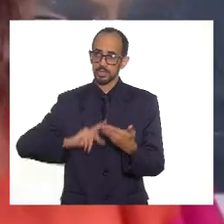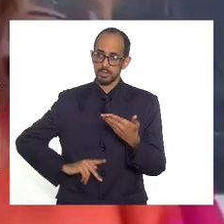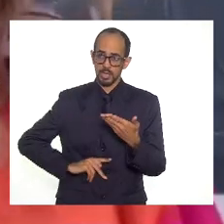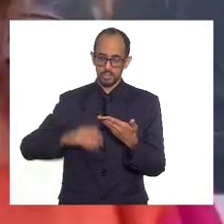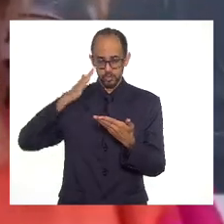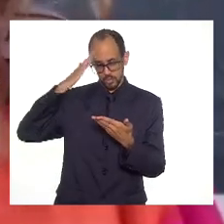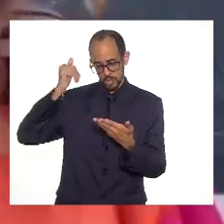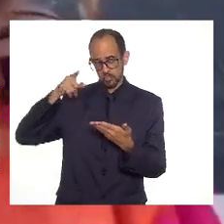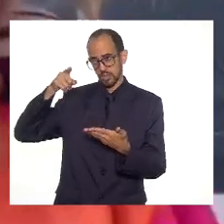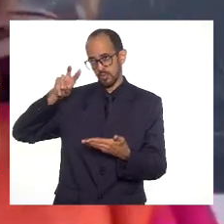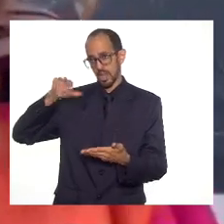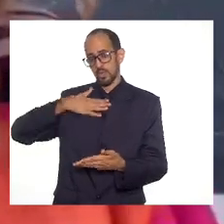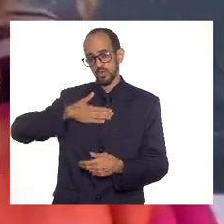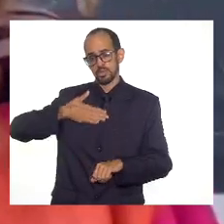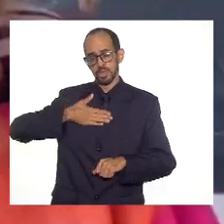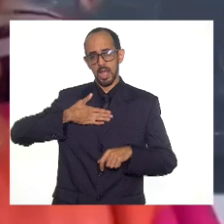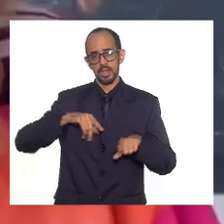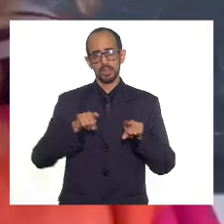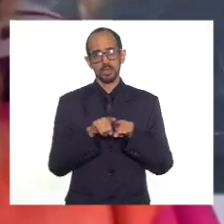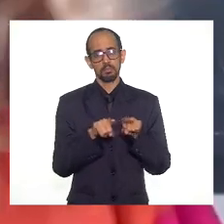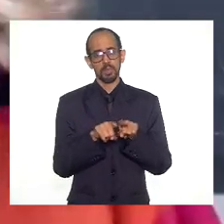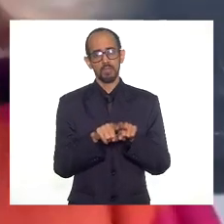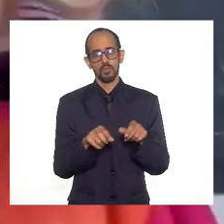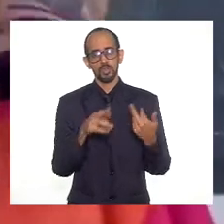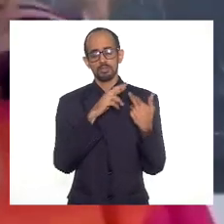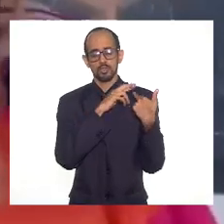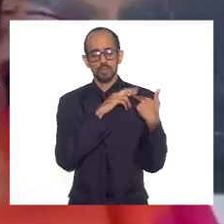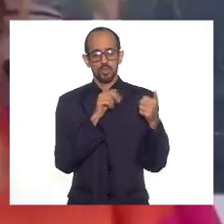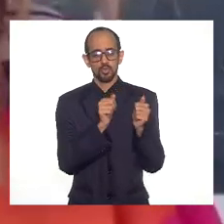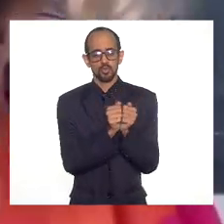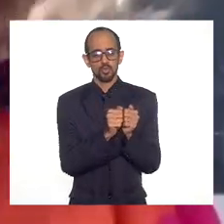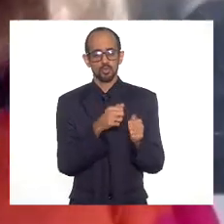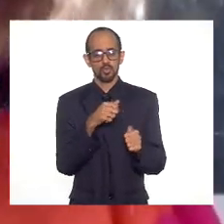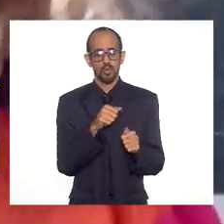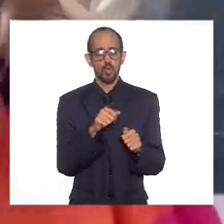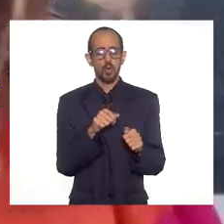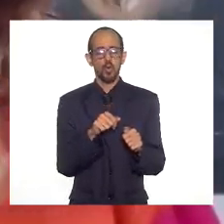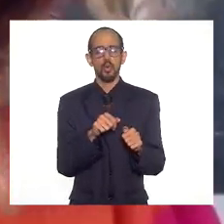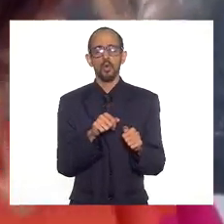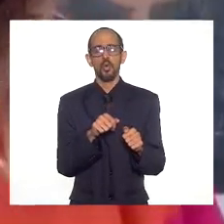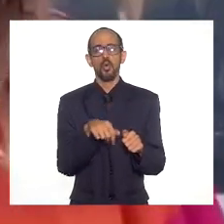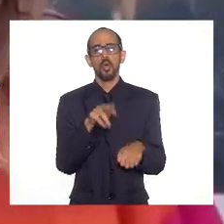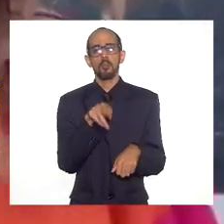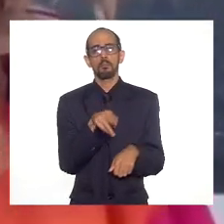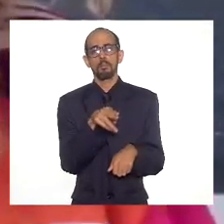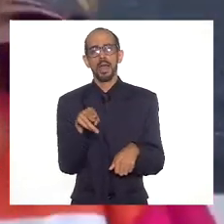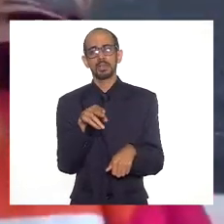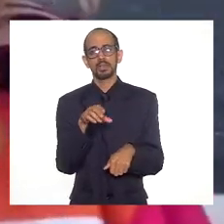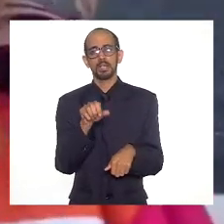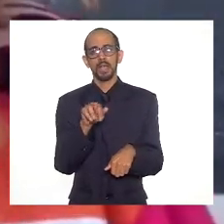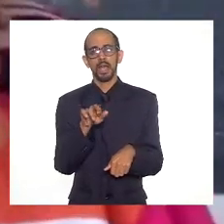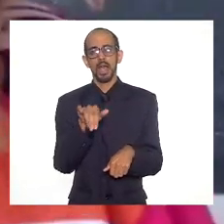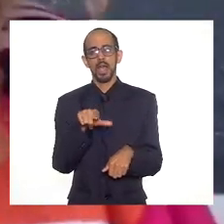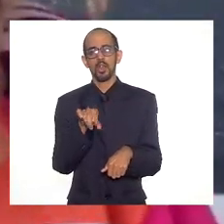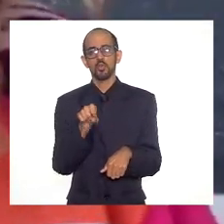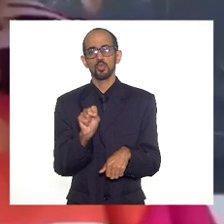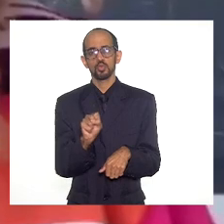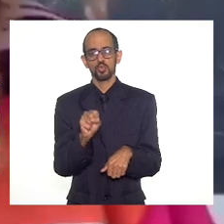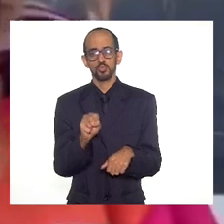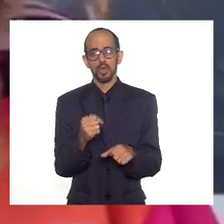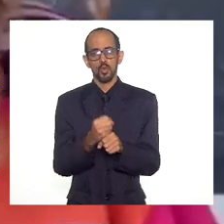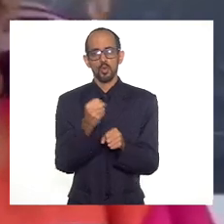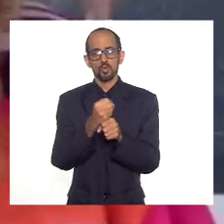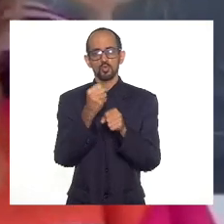gostar. Foi responsável, junto com o deputado, com o pastor, aliás, perdão, padre Carlos, a construir a